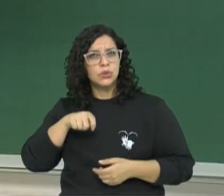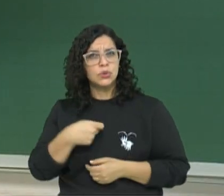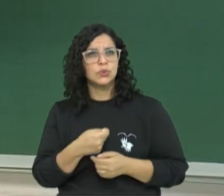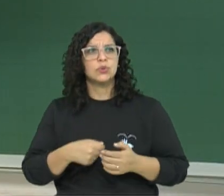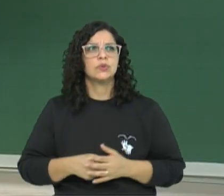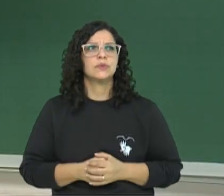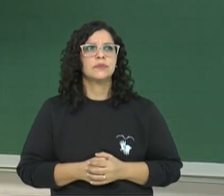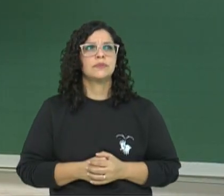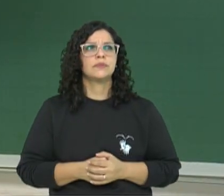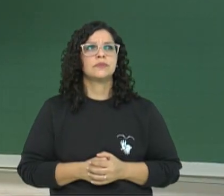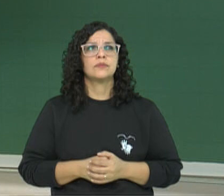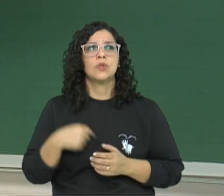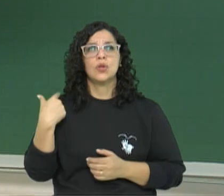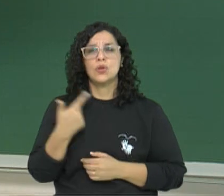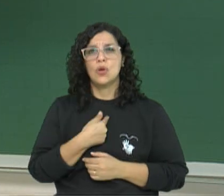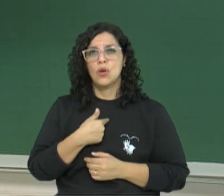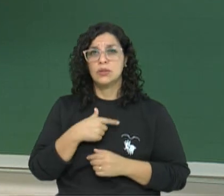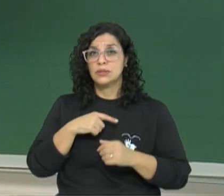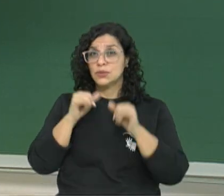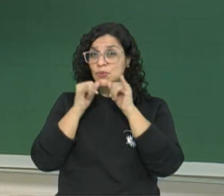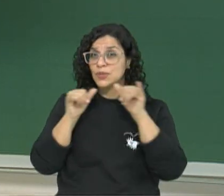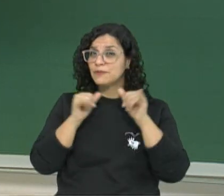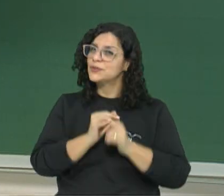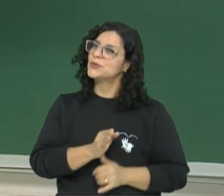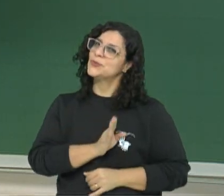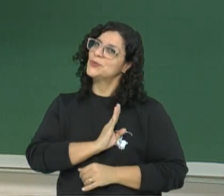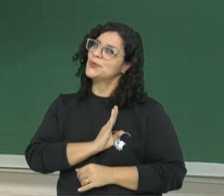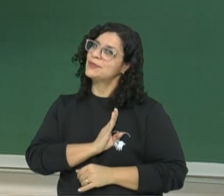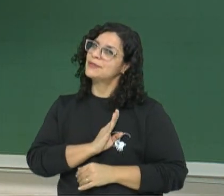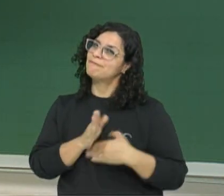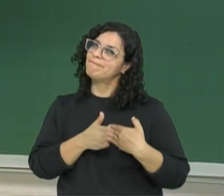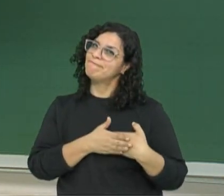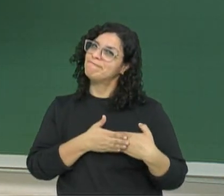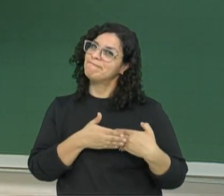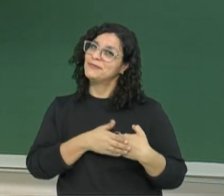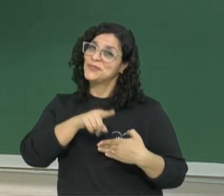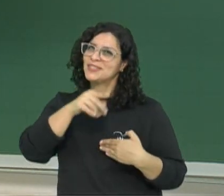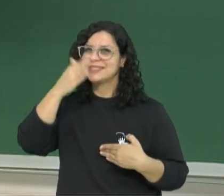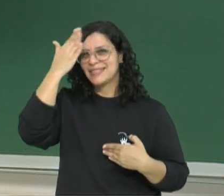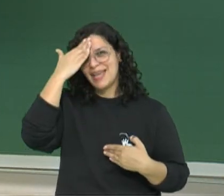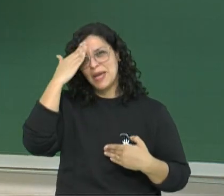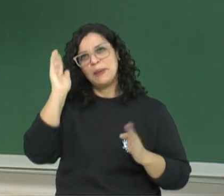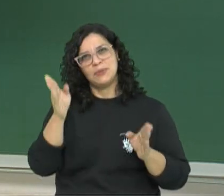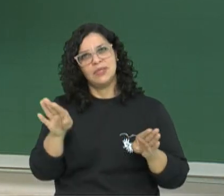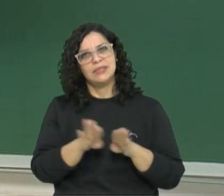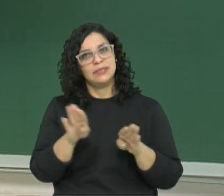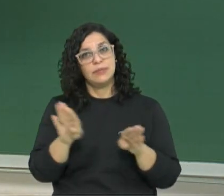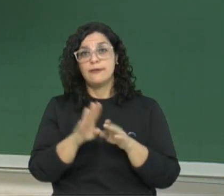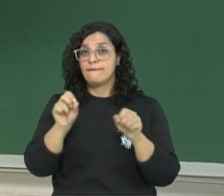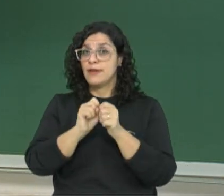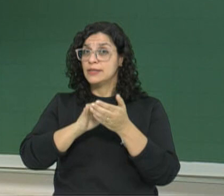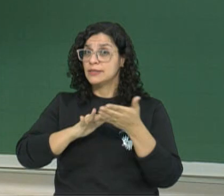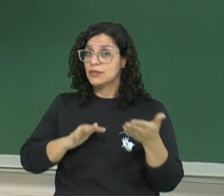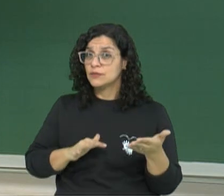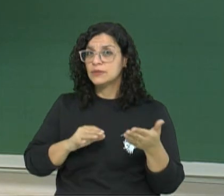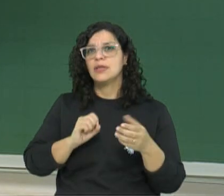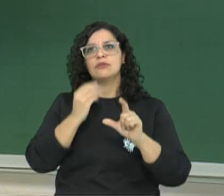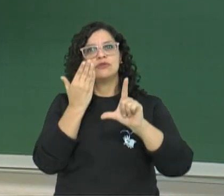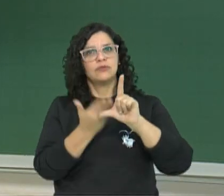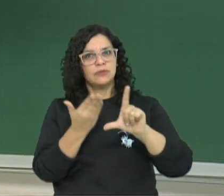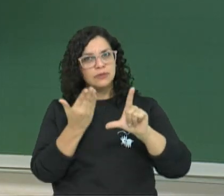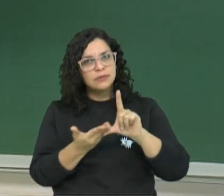pouquinho sobre os nossos recadinhos do coração, né? Aquele recadinho que vocês conhecem sempre. Faça as atividades do